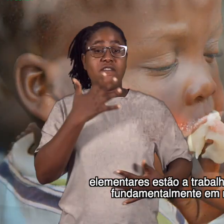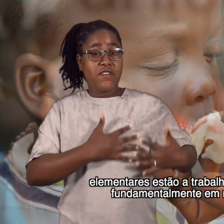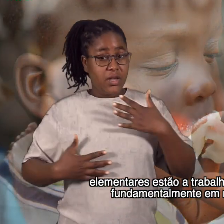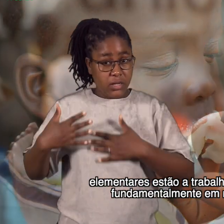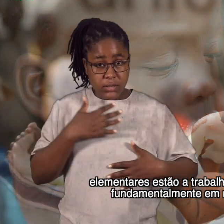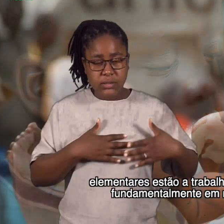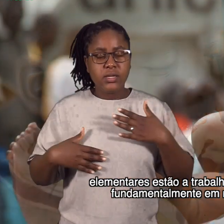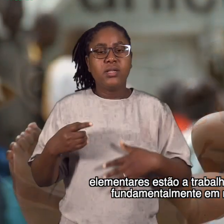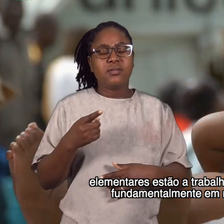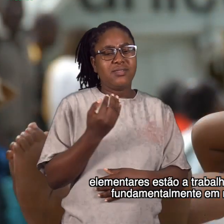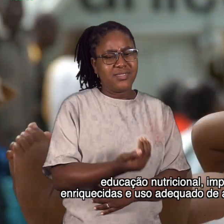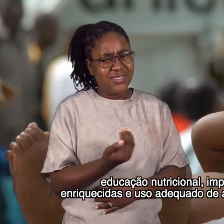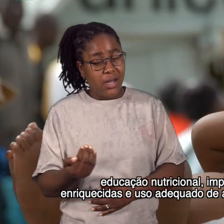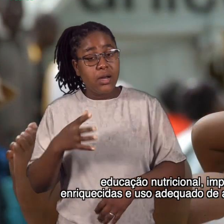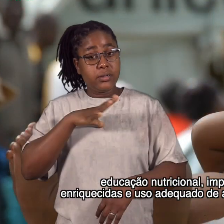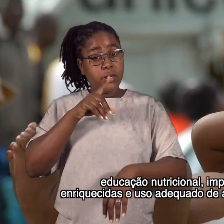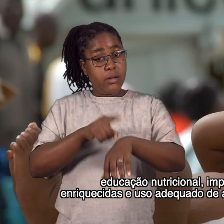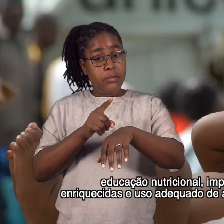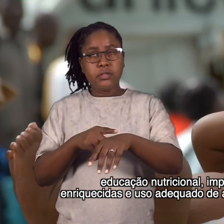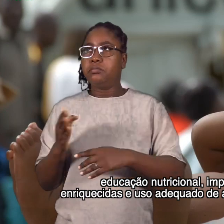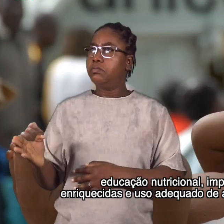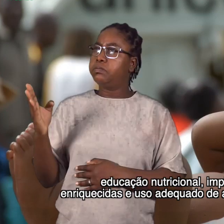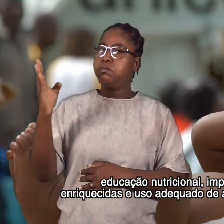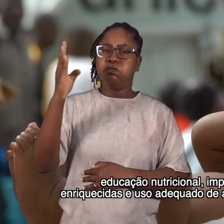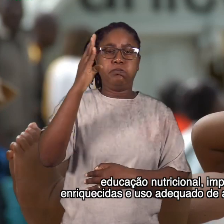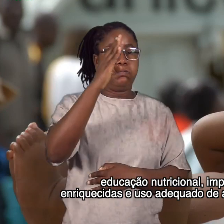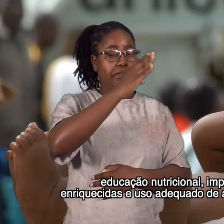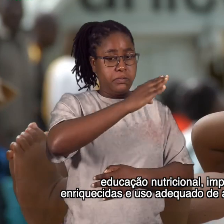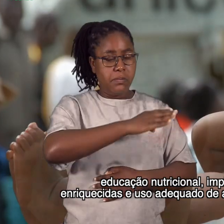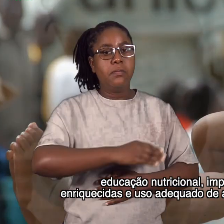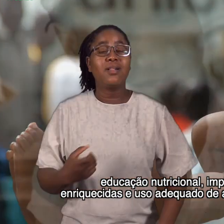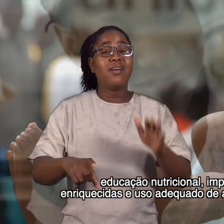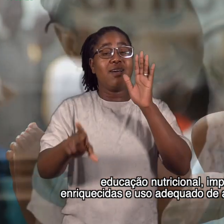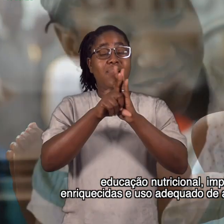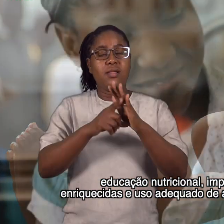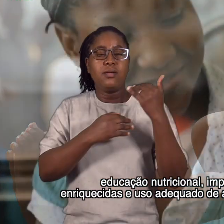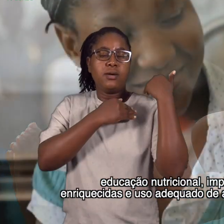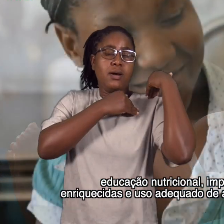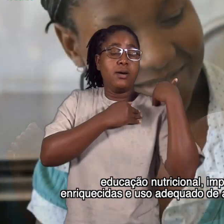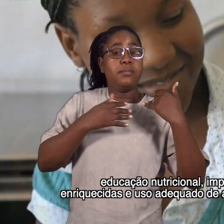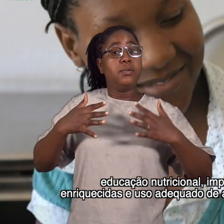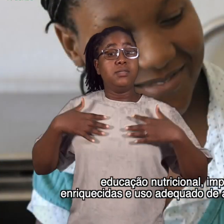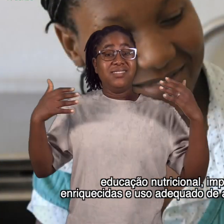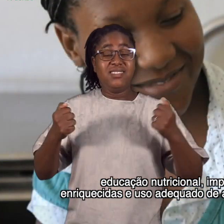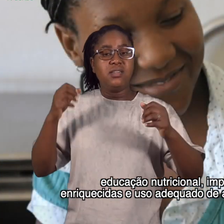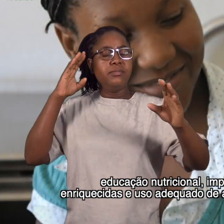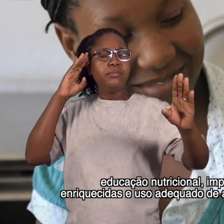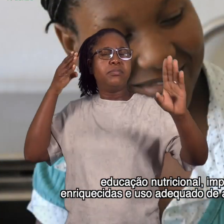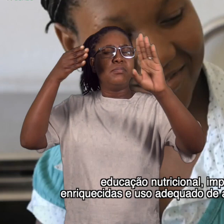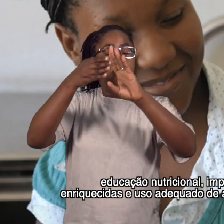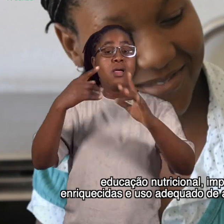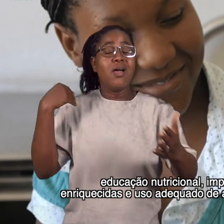em relação à desnutrição, educação nutricional, implementação de papinhas enriquecidas